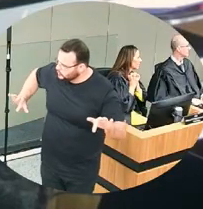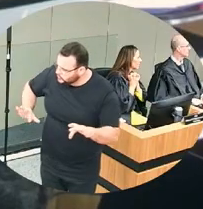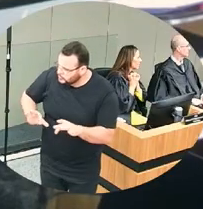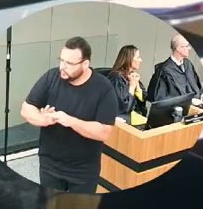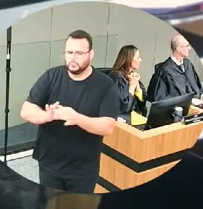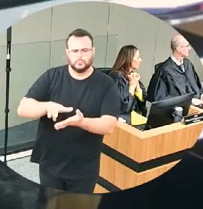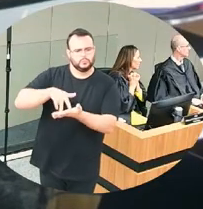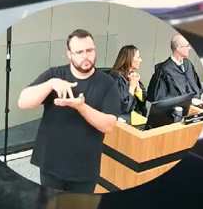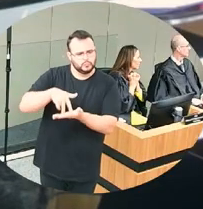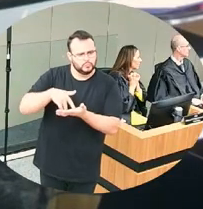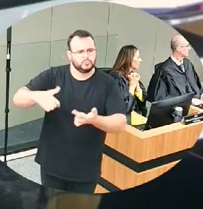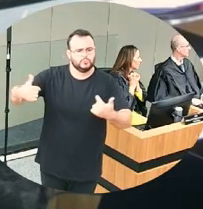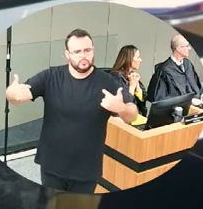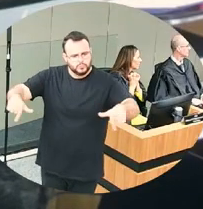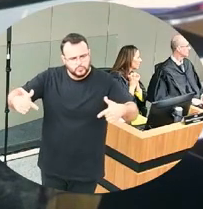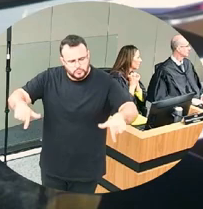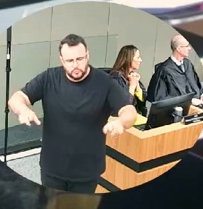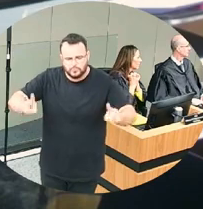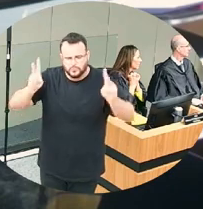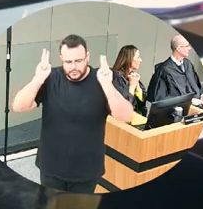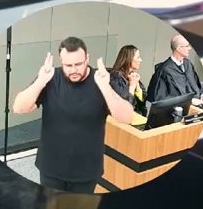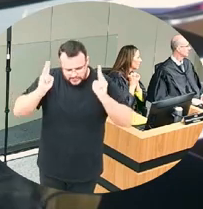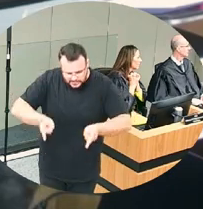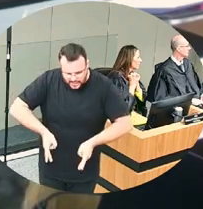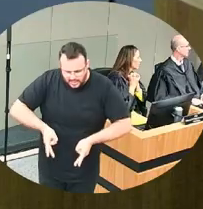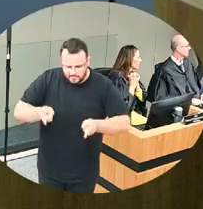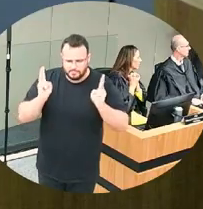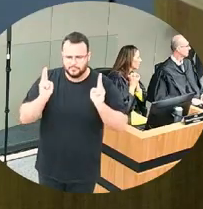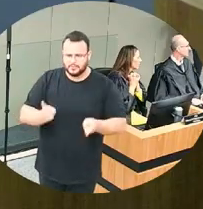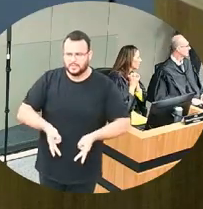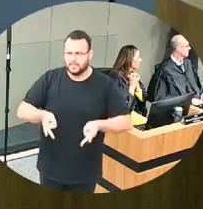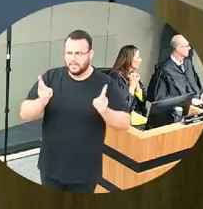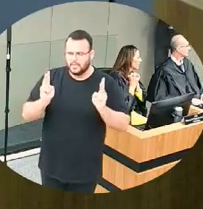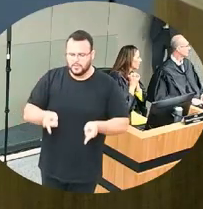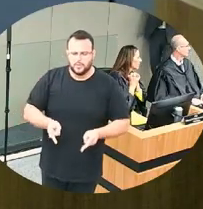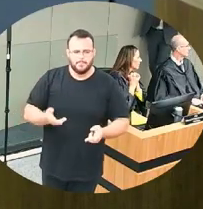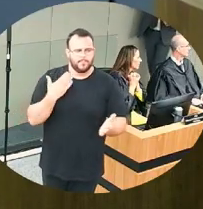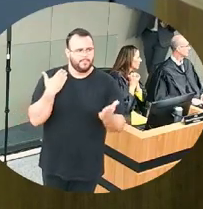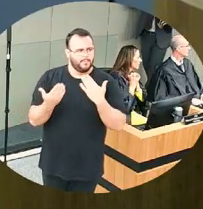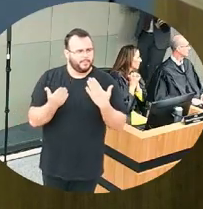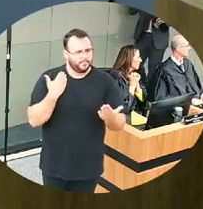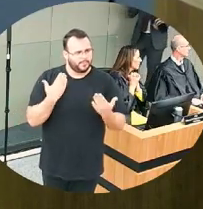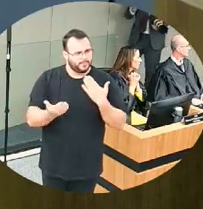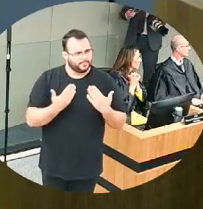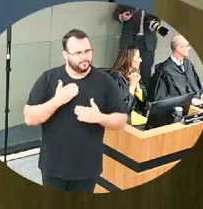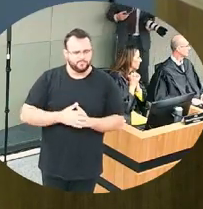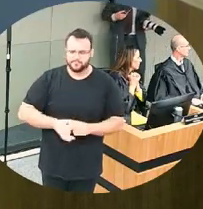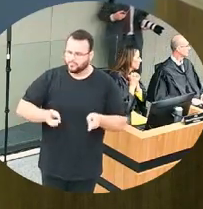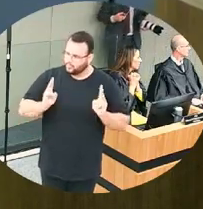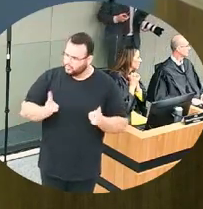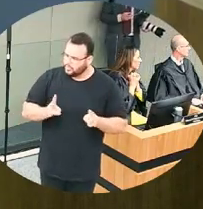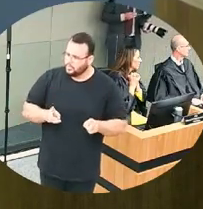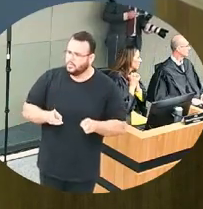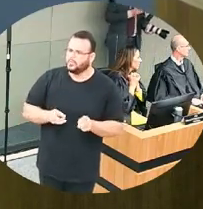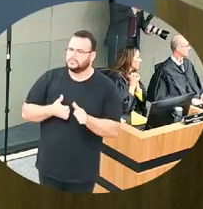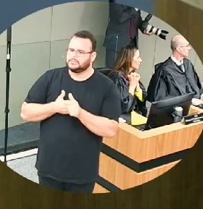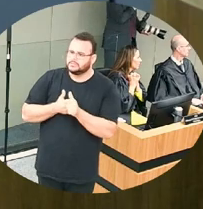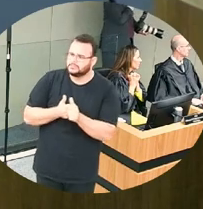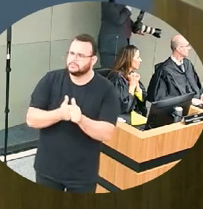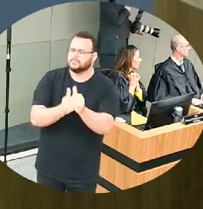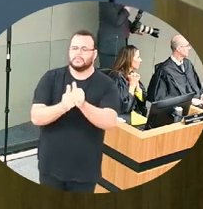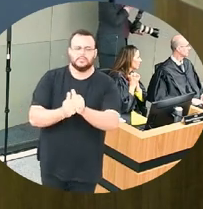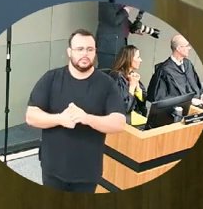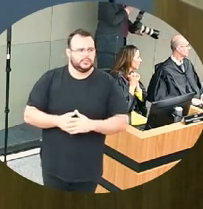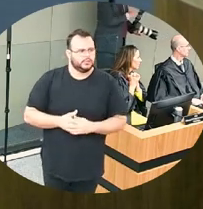firmes e um trabalho sempre de de muito diálogo continuarmos dando seguimento a esse